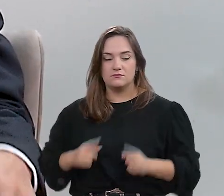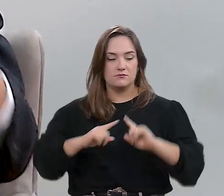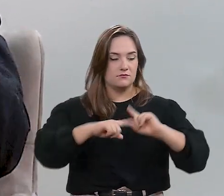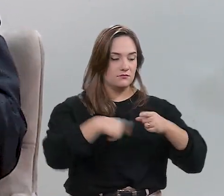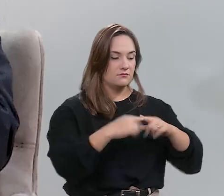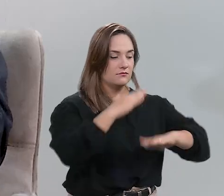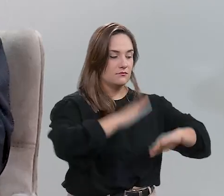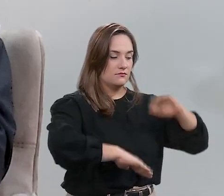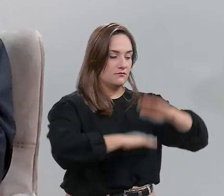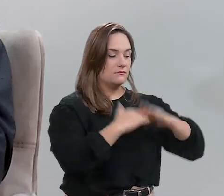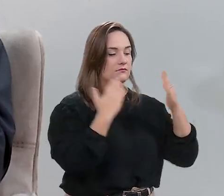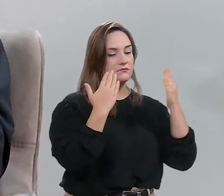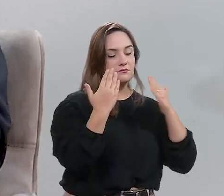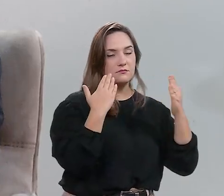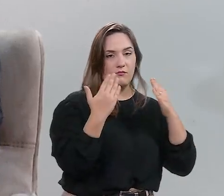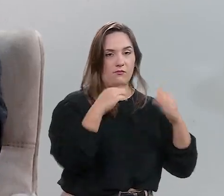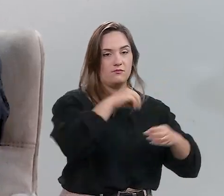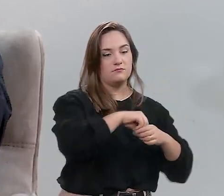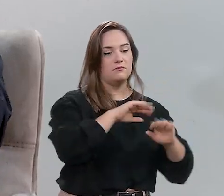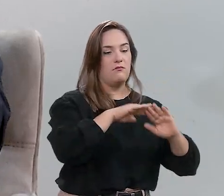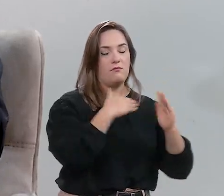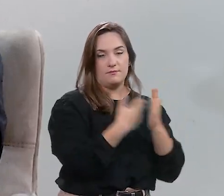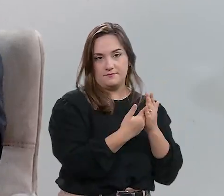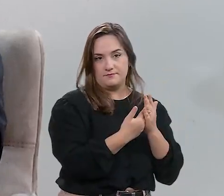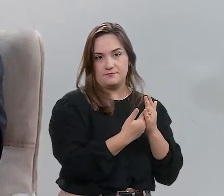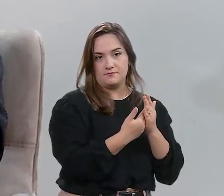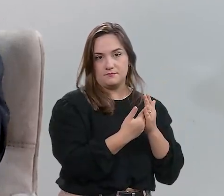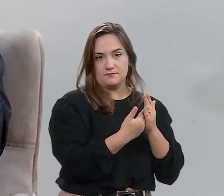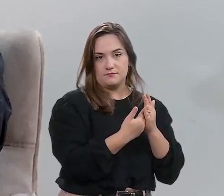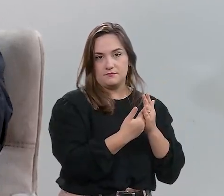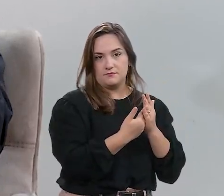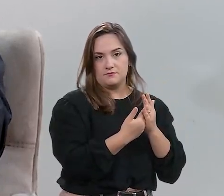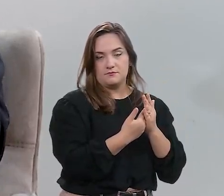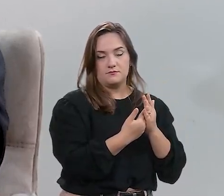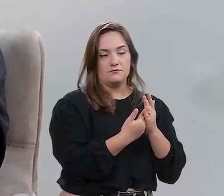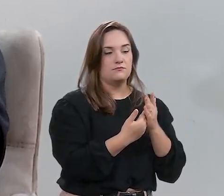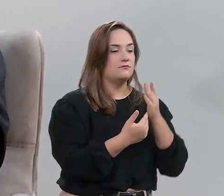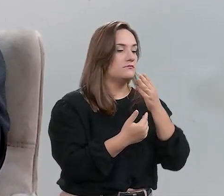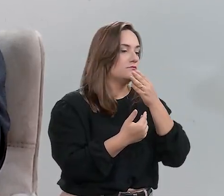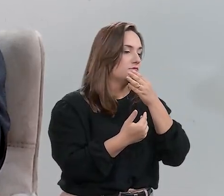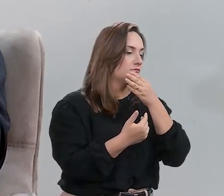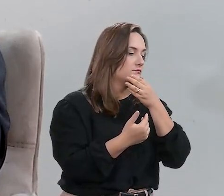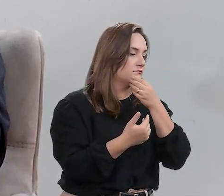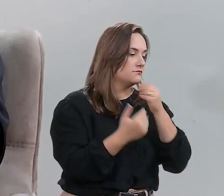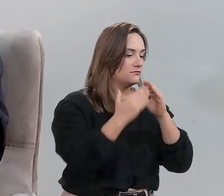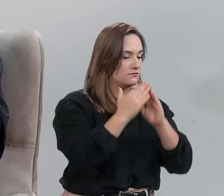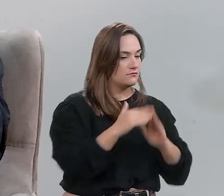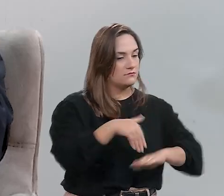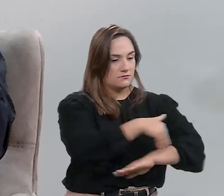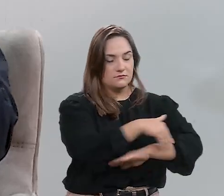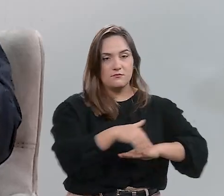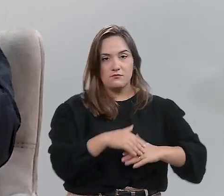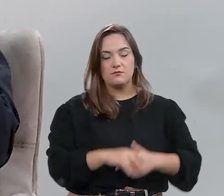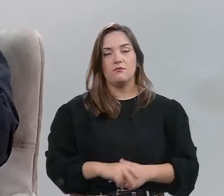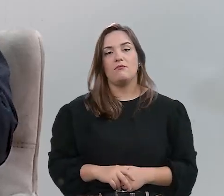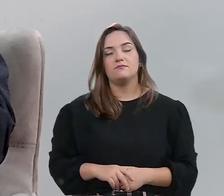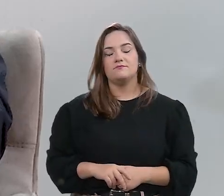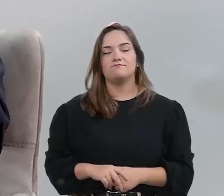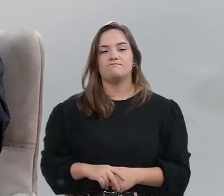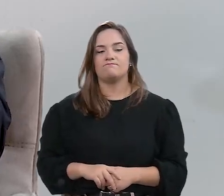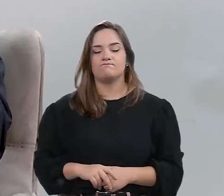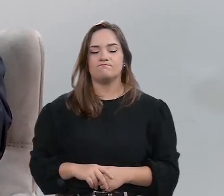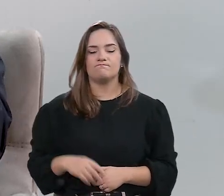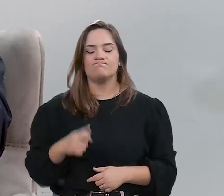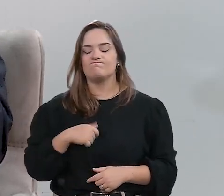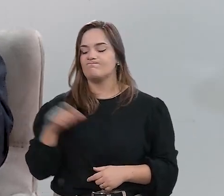humanos, depois como profissional de psicologia numa escola para meninos de rua, né? Eu comecei